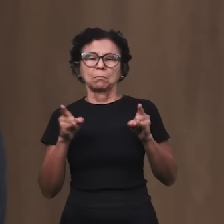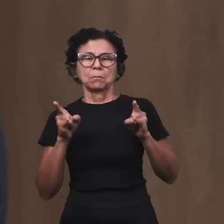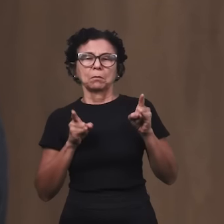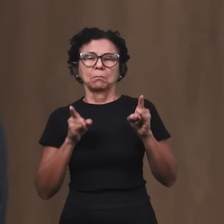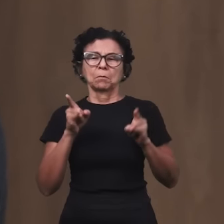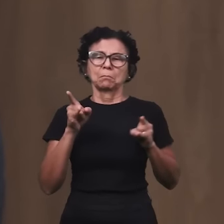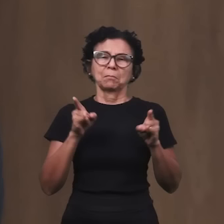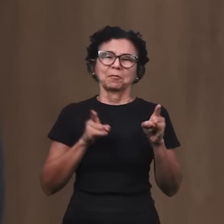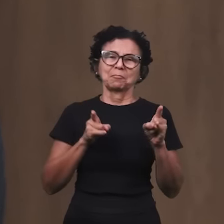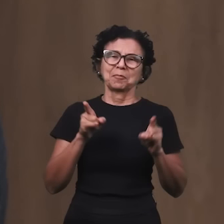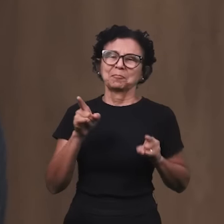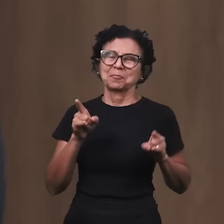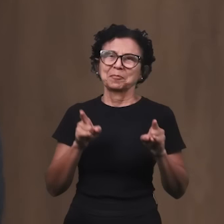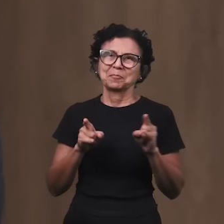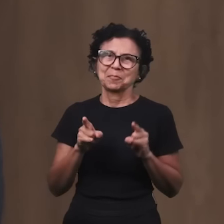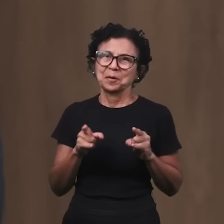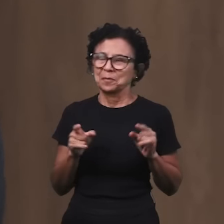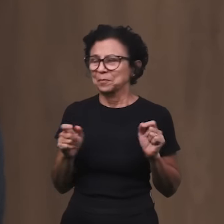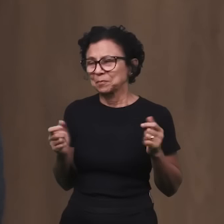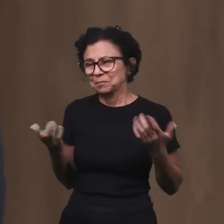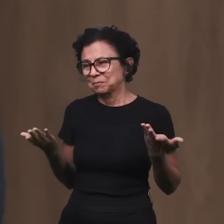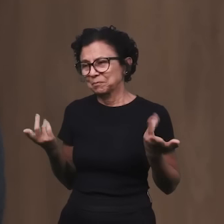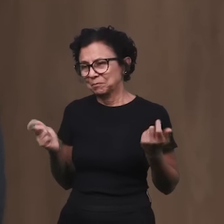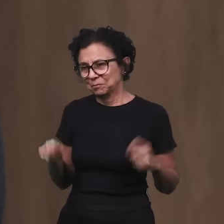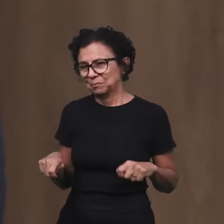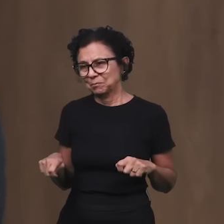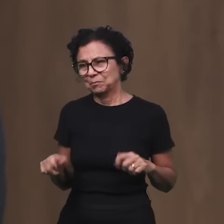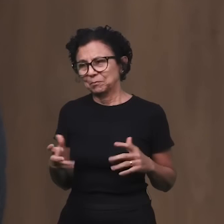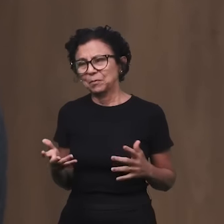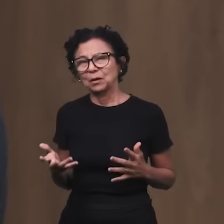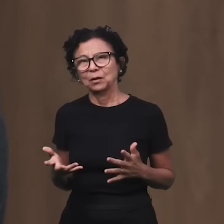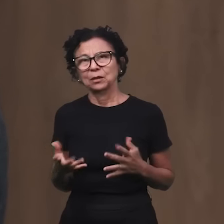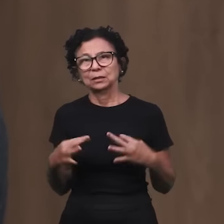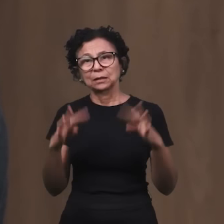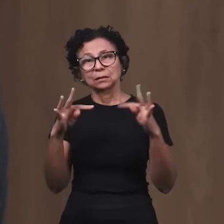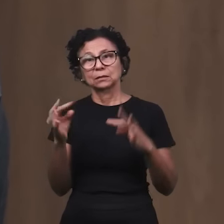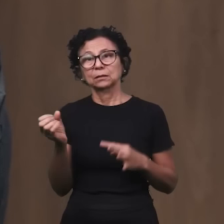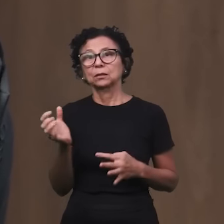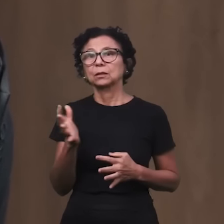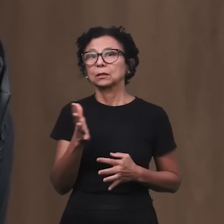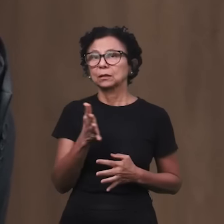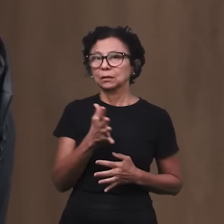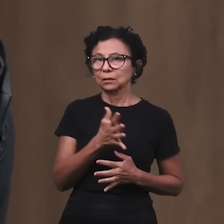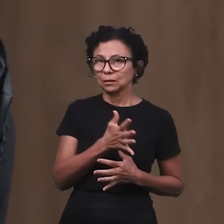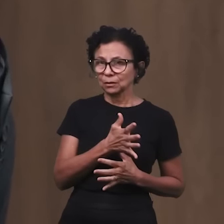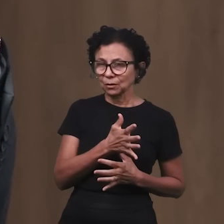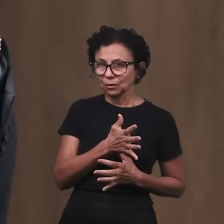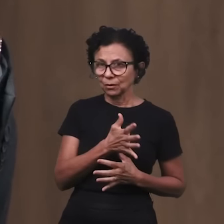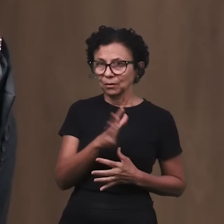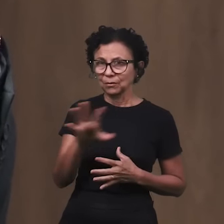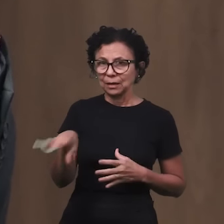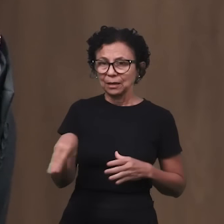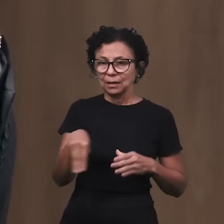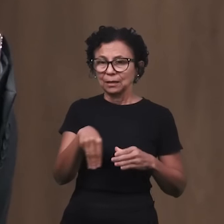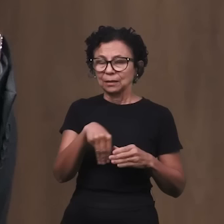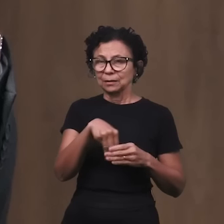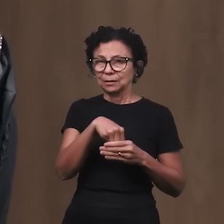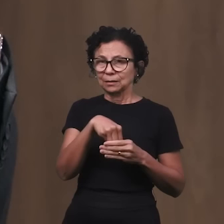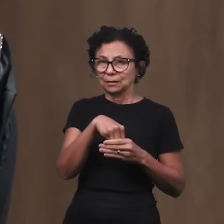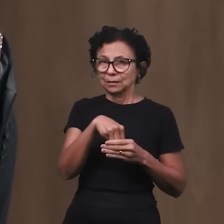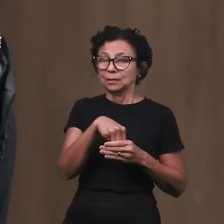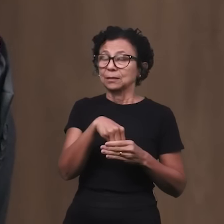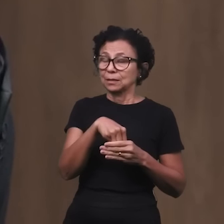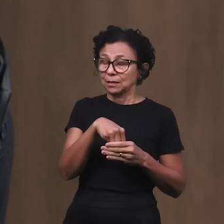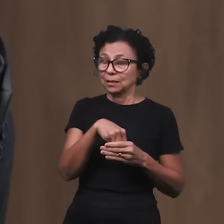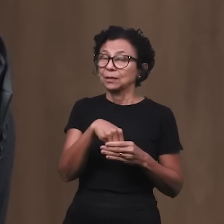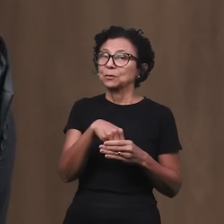Então, a robótica é uma tecnologia nova que está sendo empregada também